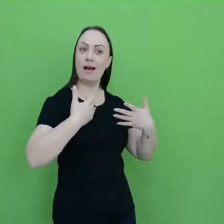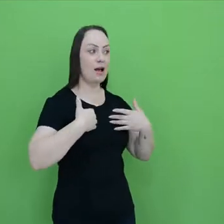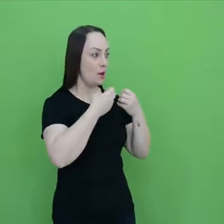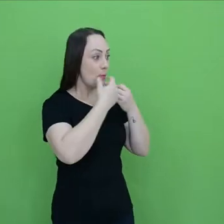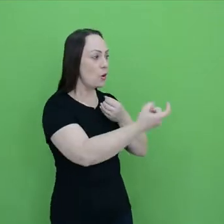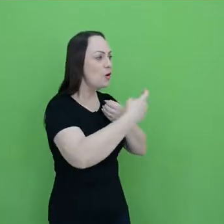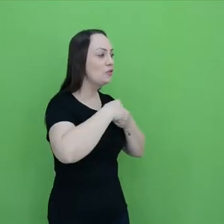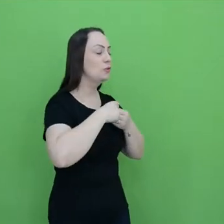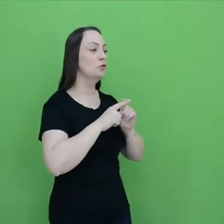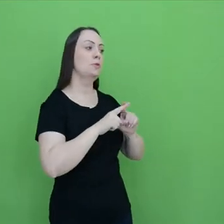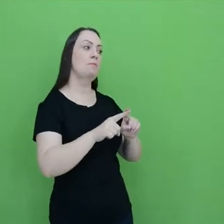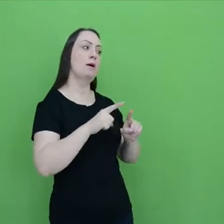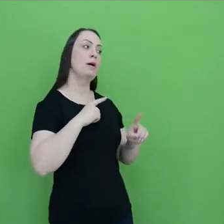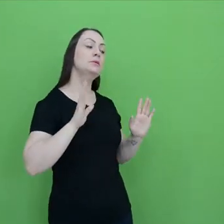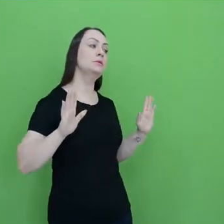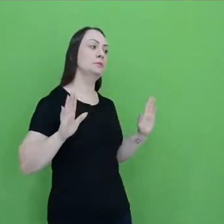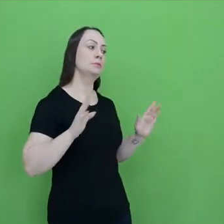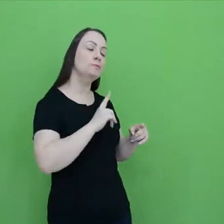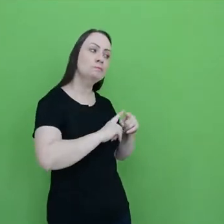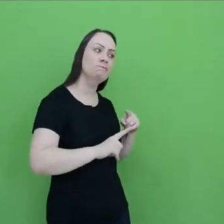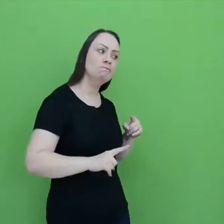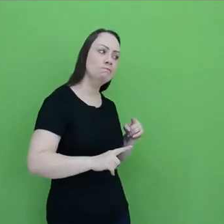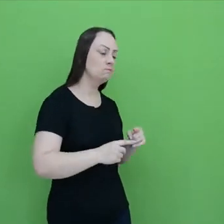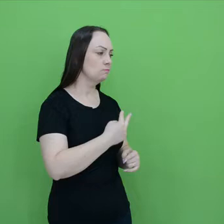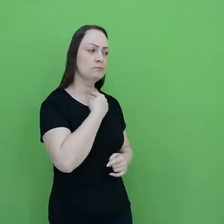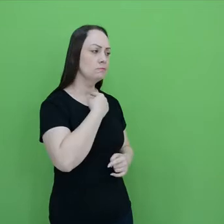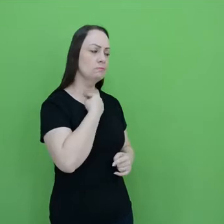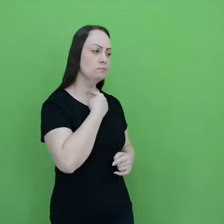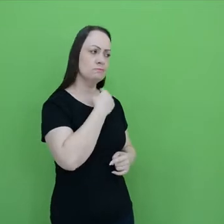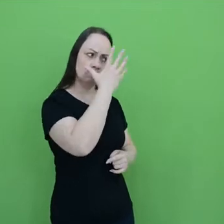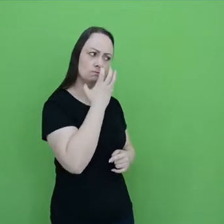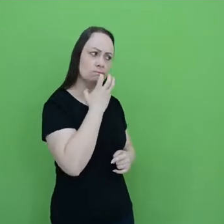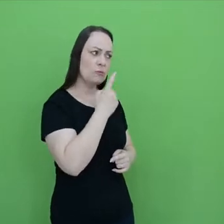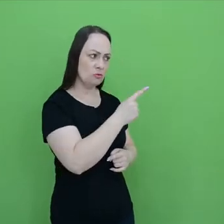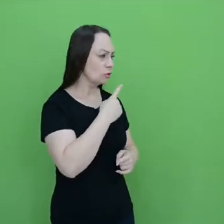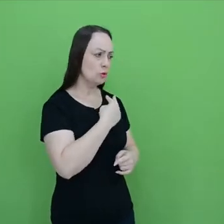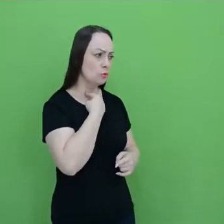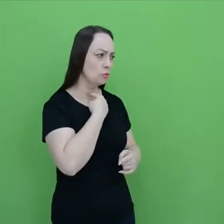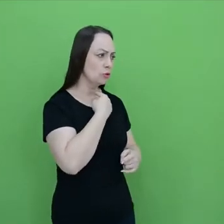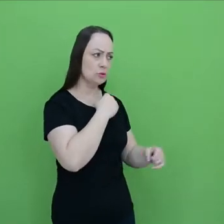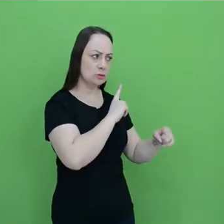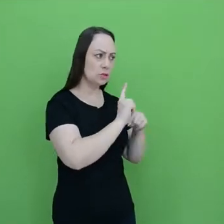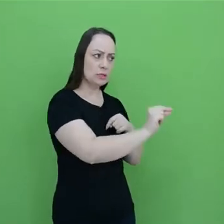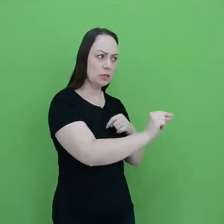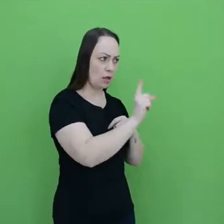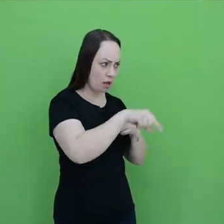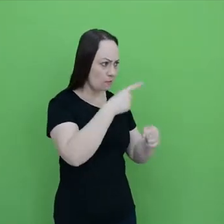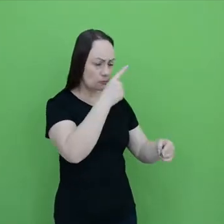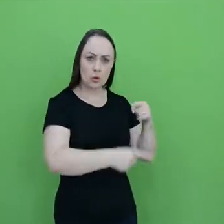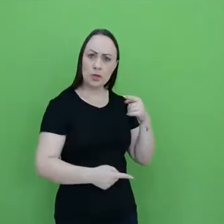alegria, mas também com recriminação. Ele não poderia ter saído dali.